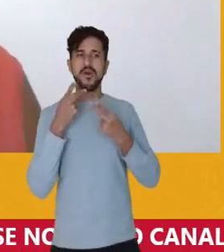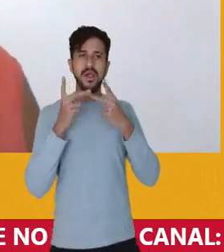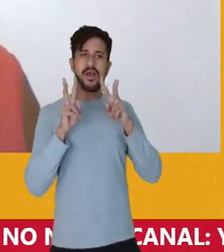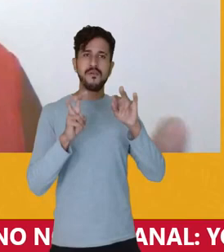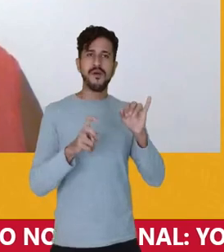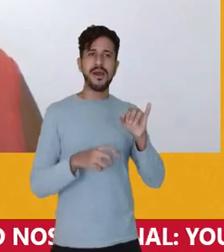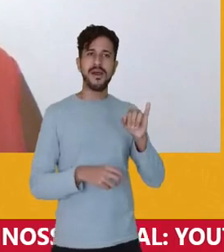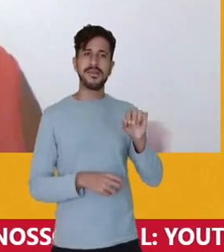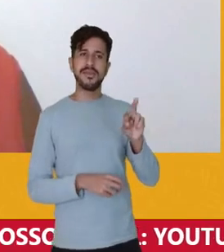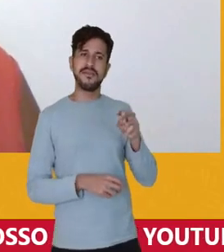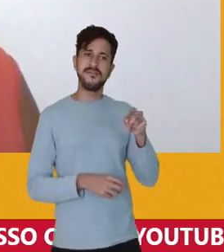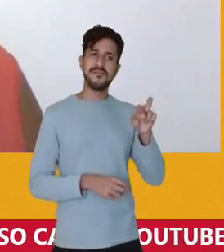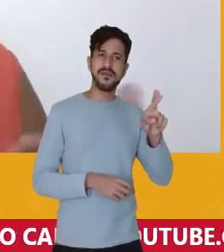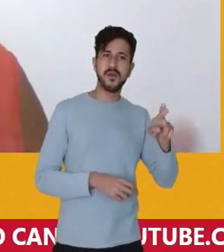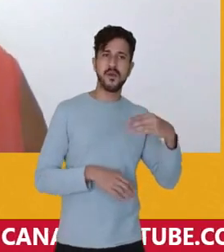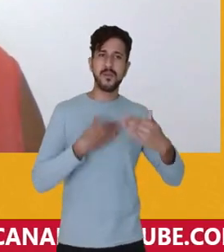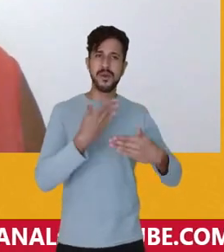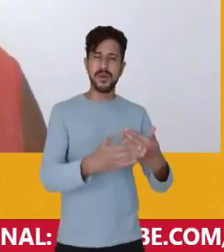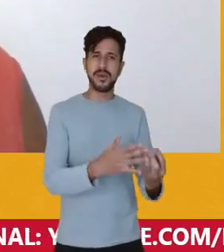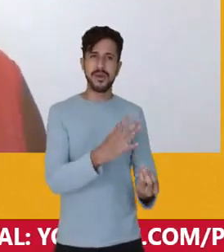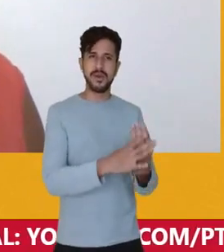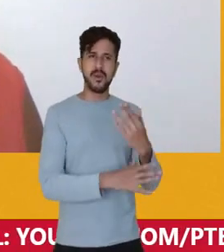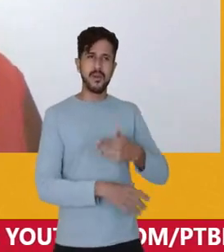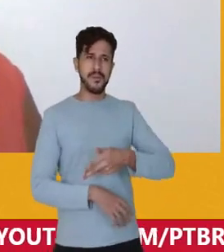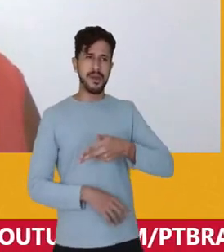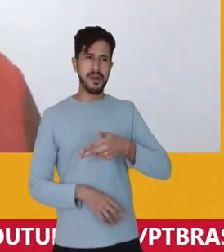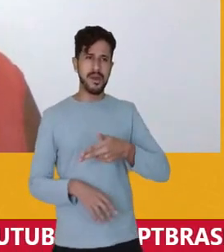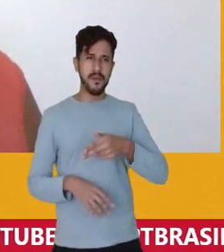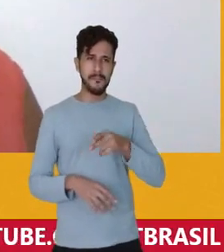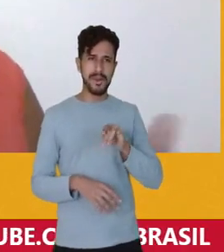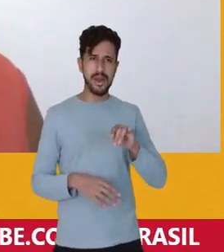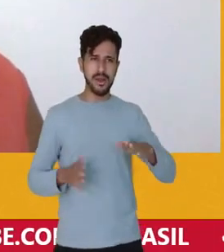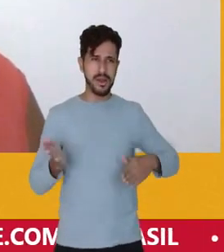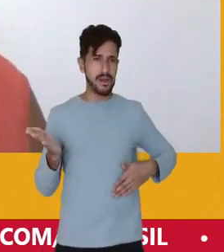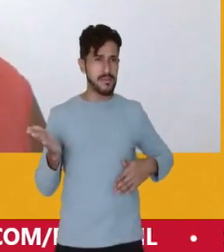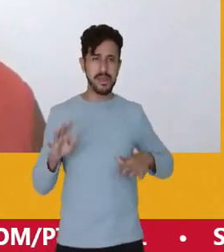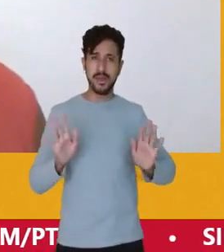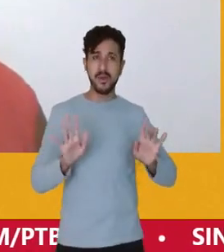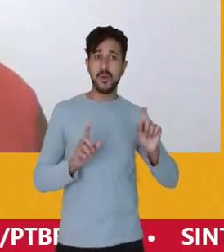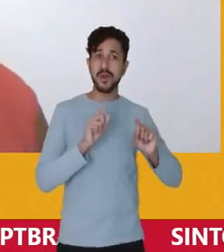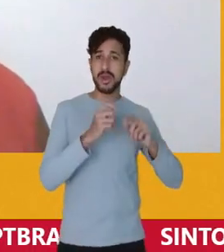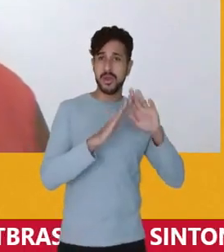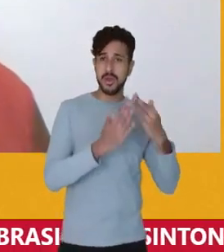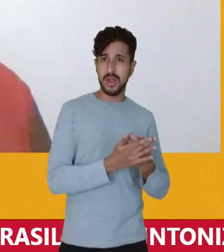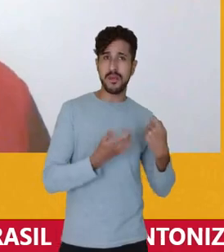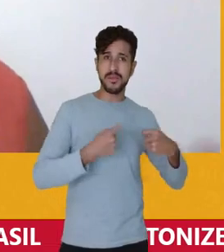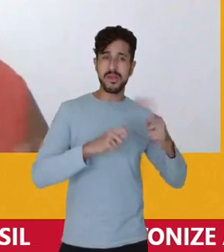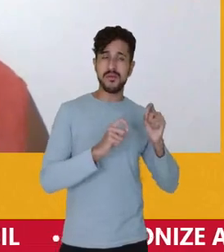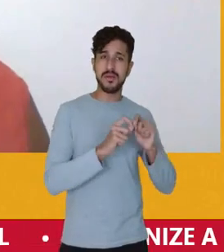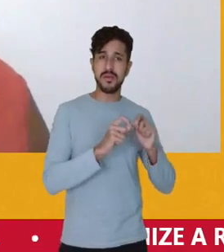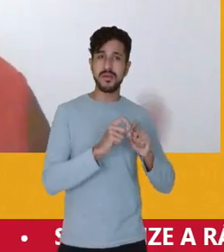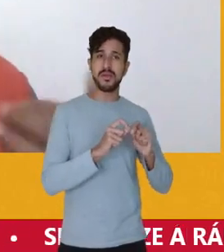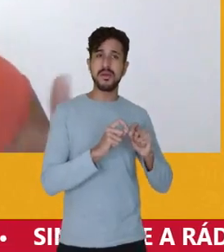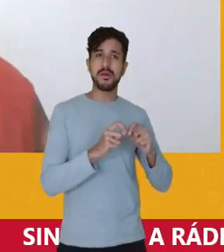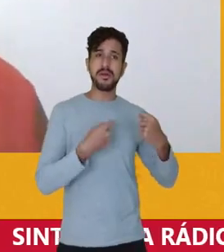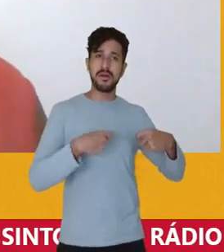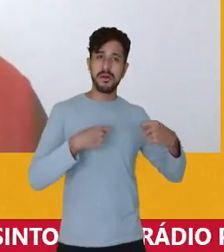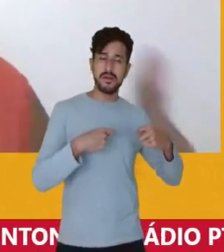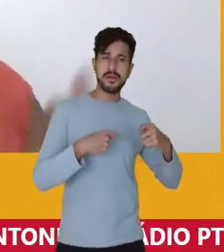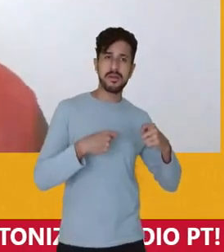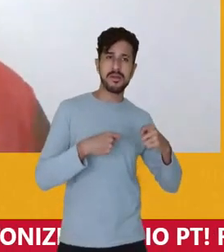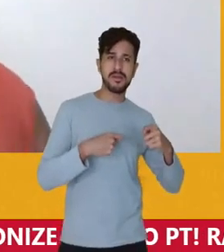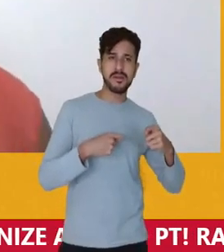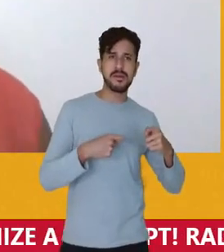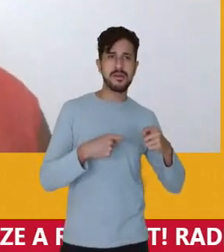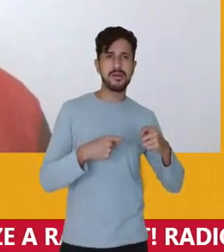vai intervir no processo de construção de um bandido. Não! O que a escola precisa fazer, ela precisa